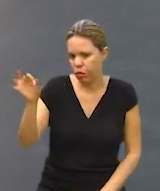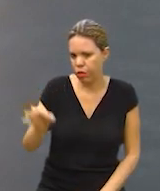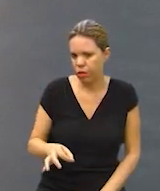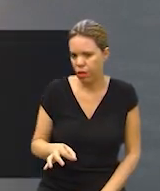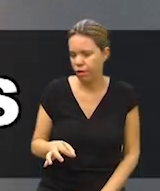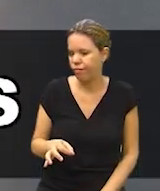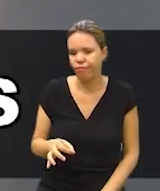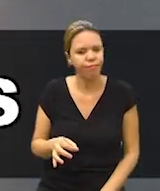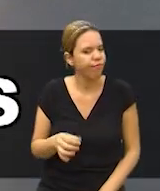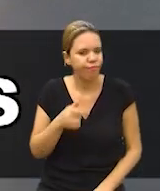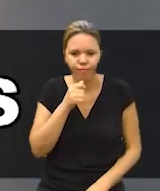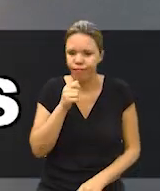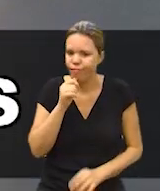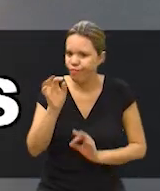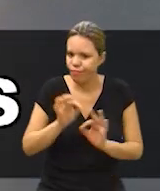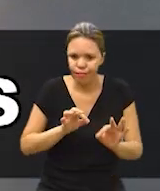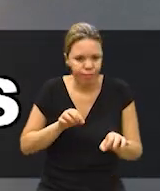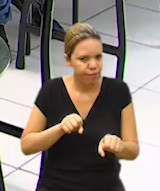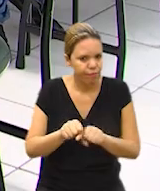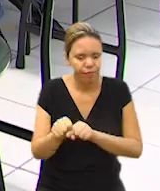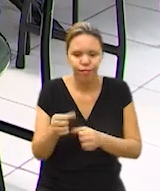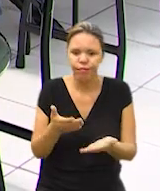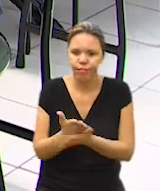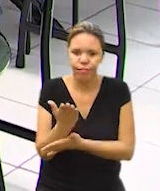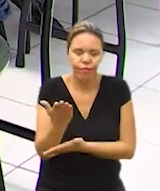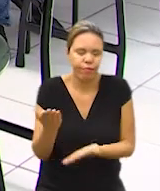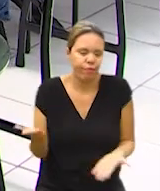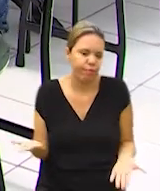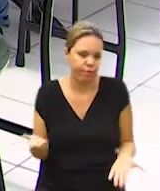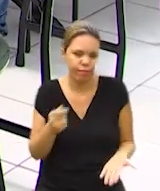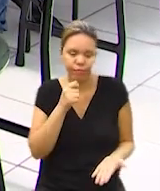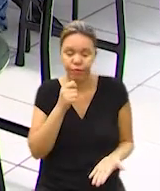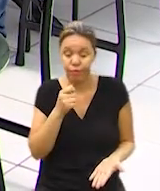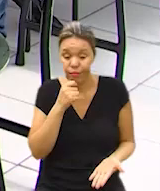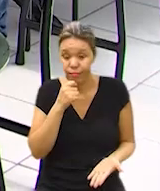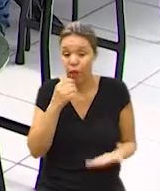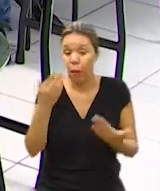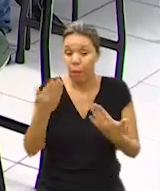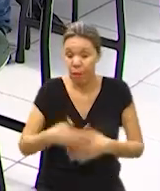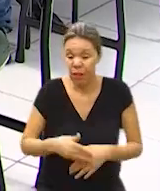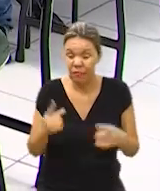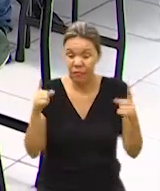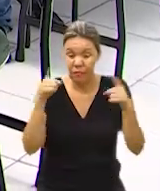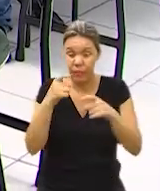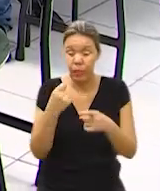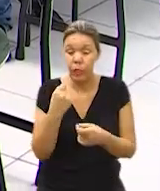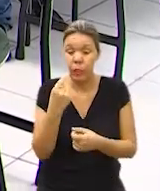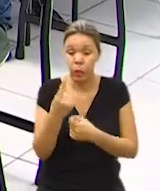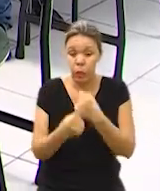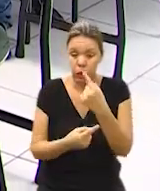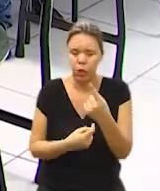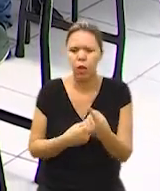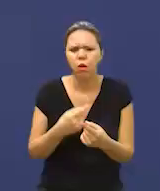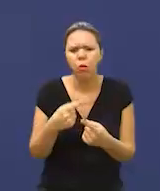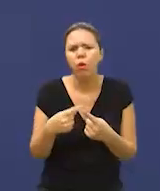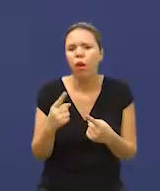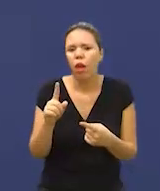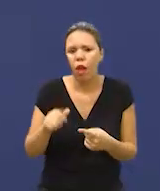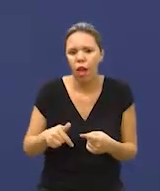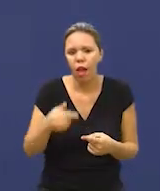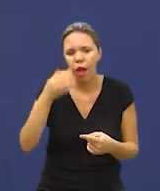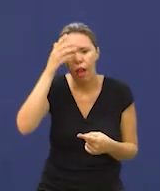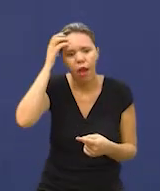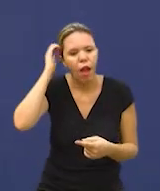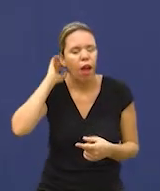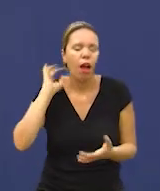77% não estavam preparados para o exame. O exame, considerado rígido por alguns, tem um porquê. O exame,